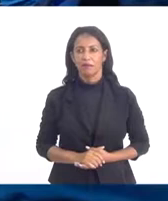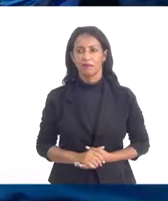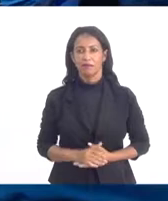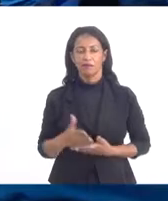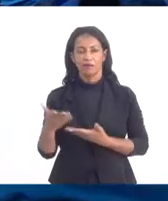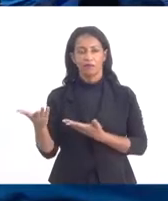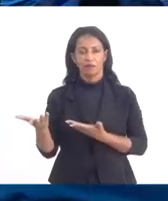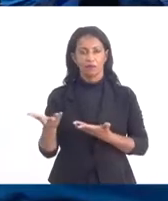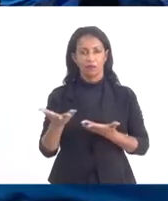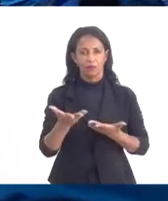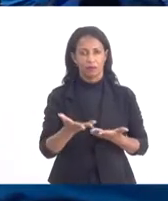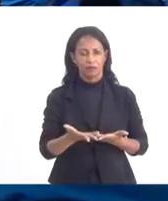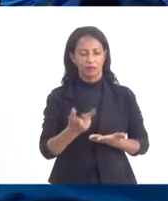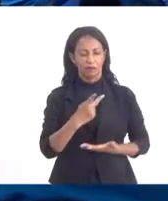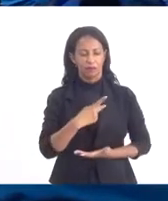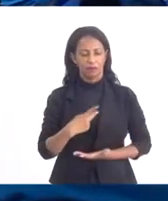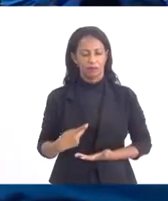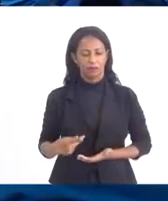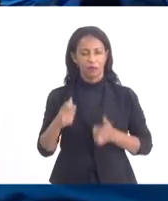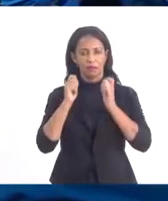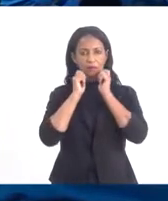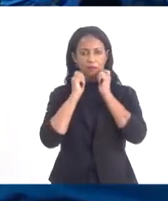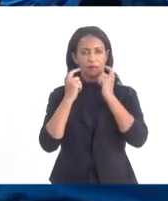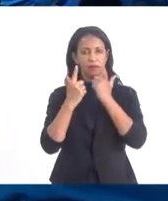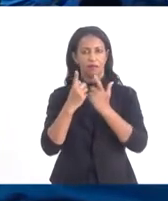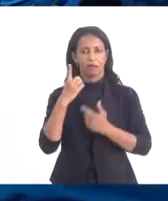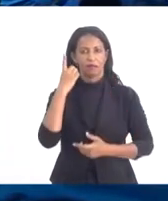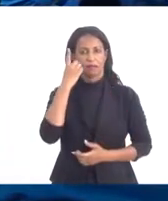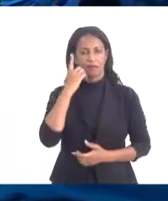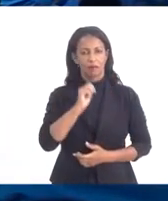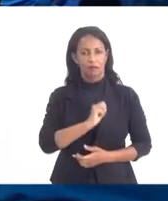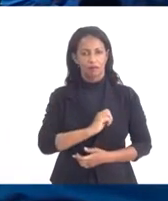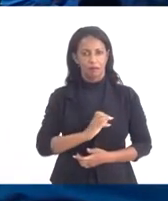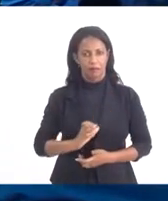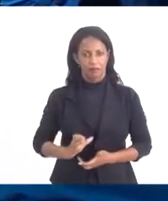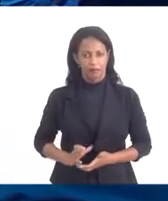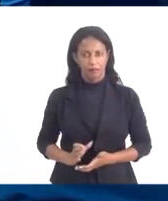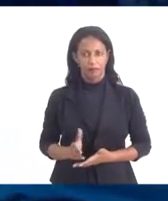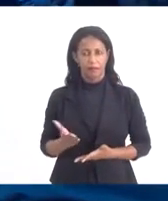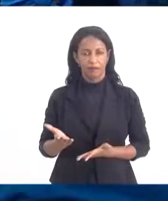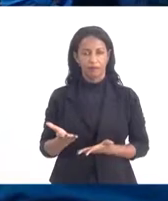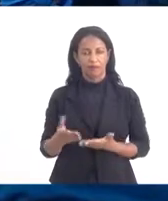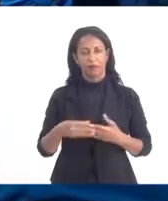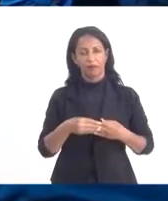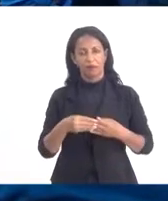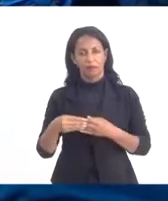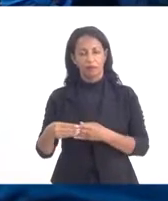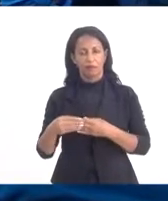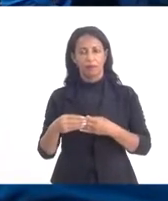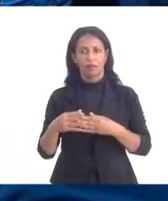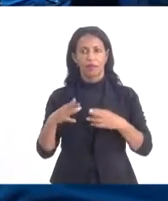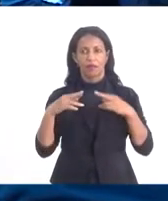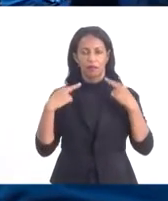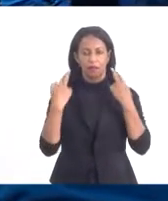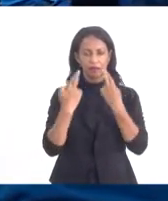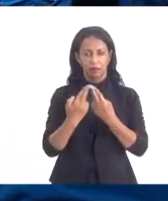Passo a palavra ao presidente da Alerj, deputado André Siciliano, que vai conduzir a nossa